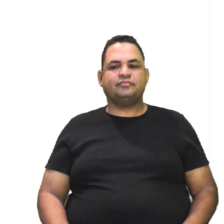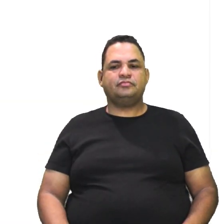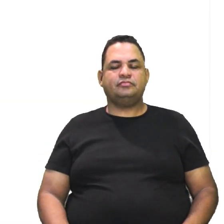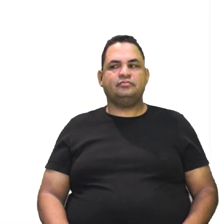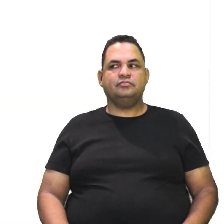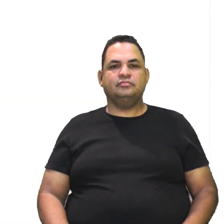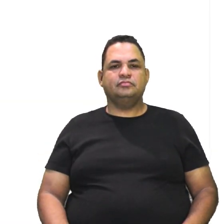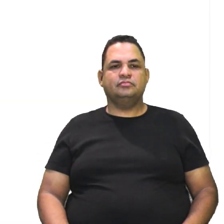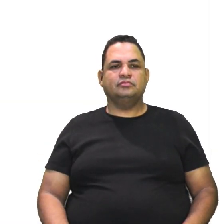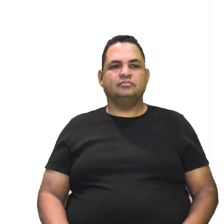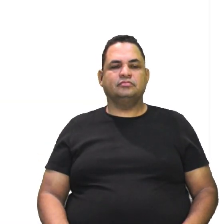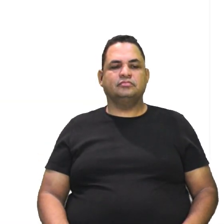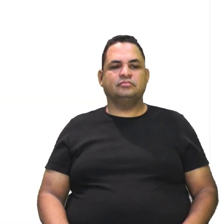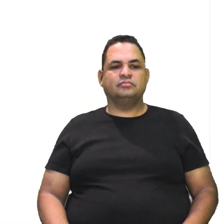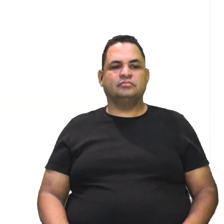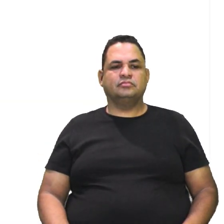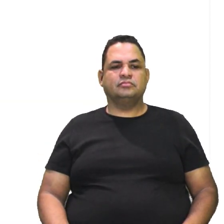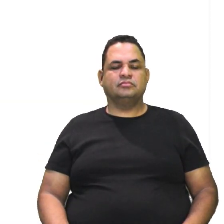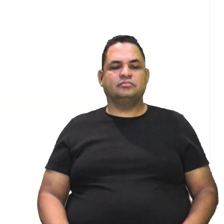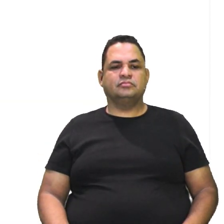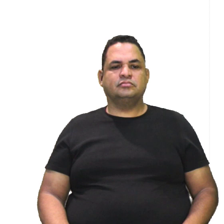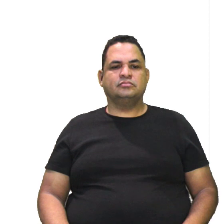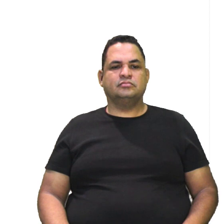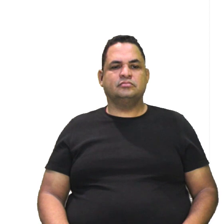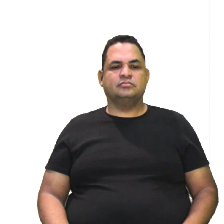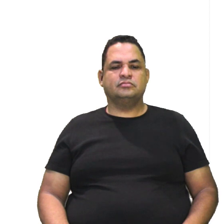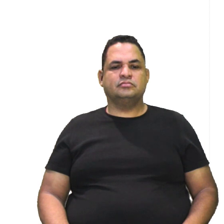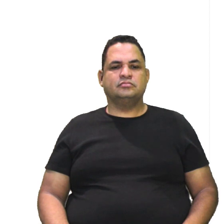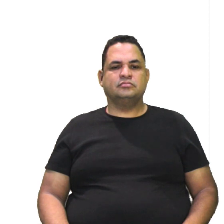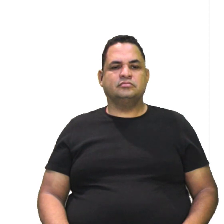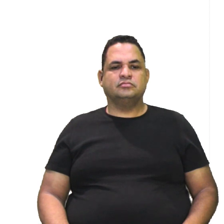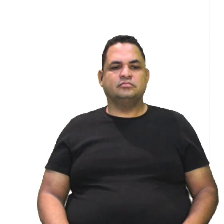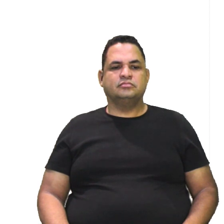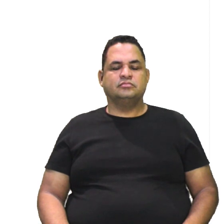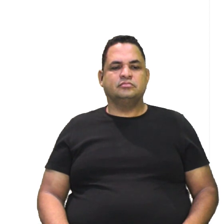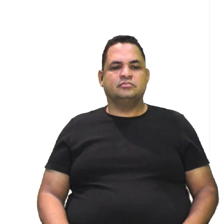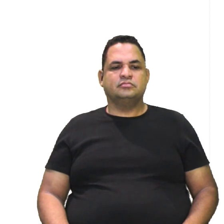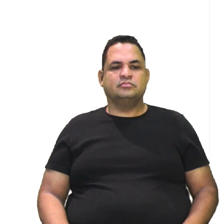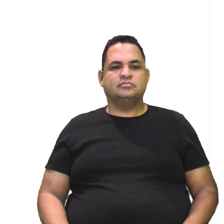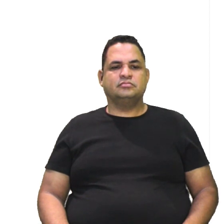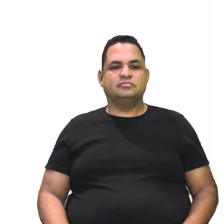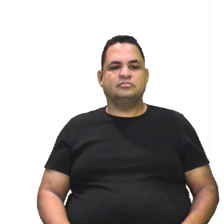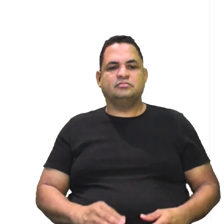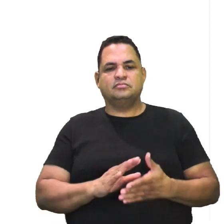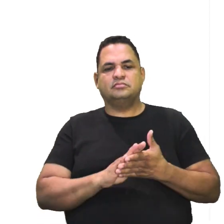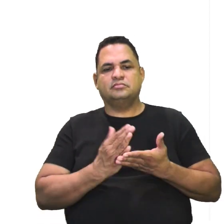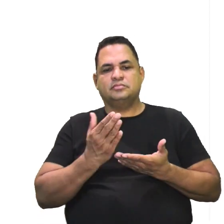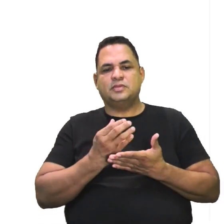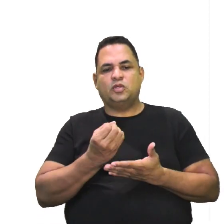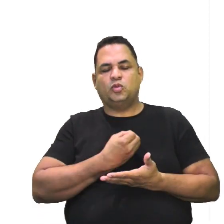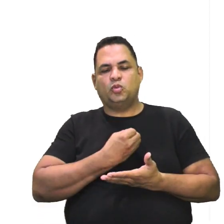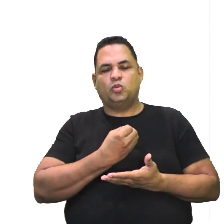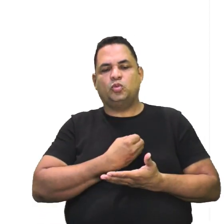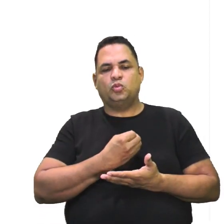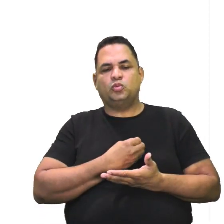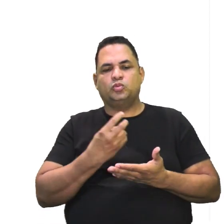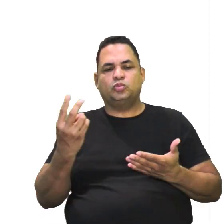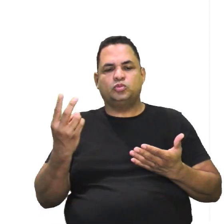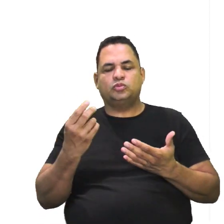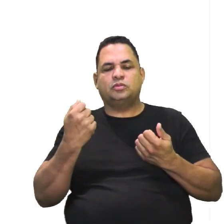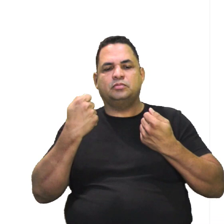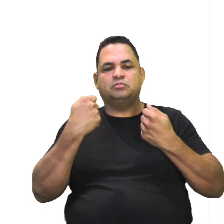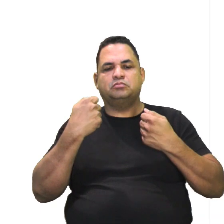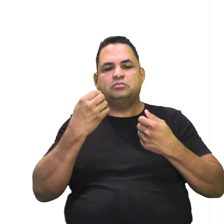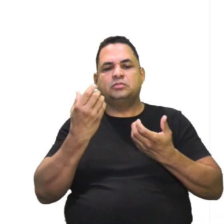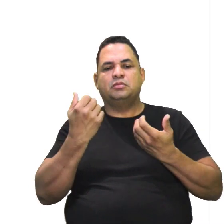Vamos. No quarto passo, a gente vai para o desvio padrão. E o desvio padrão... Opa, dever não estou